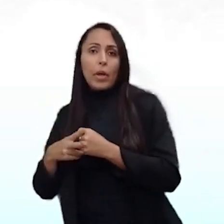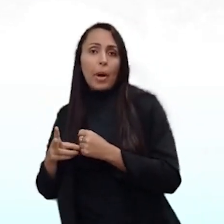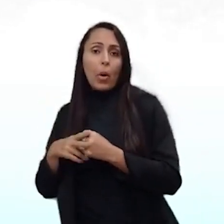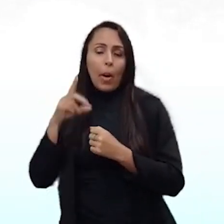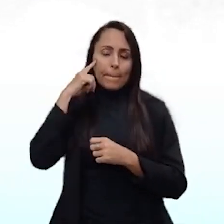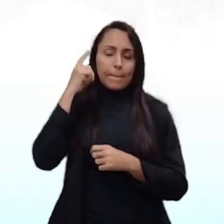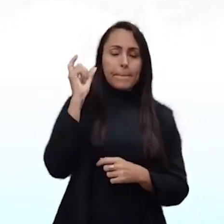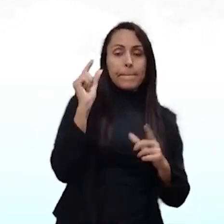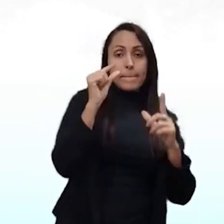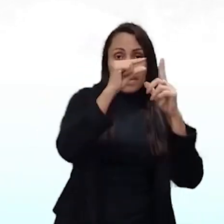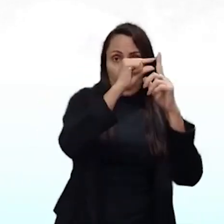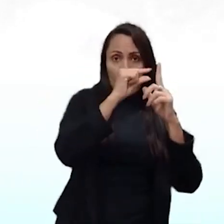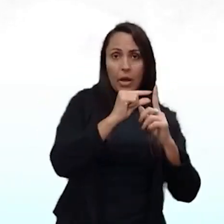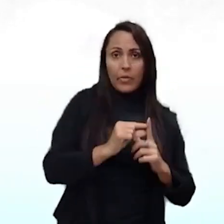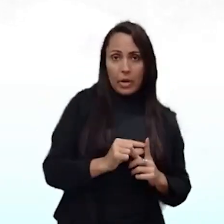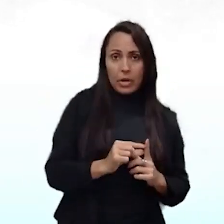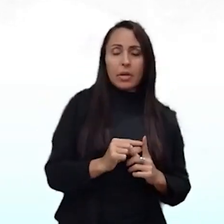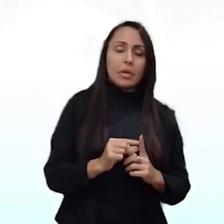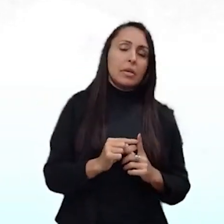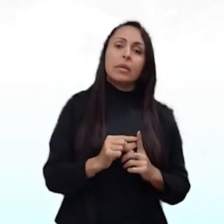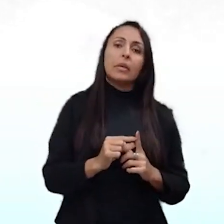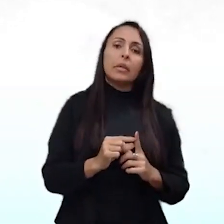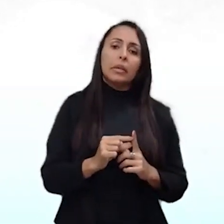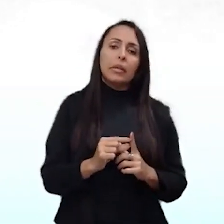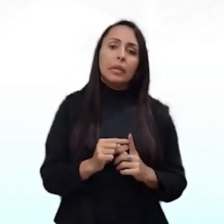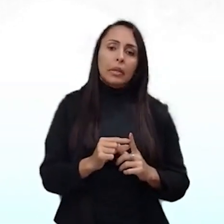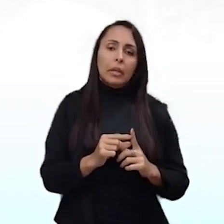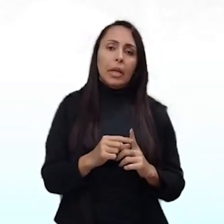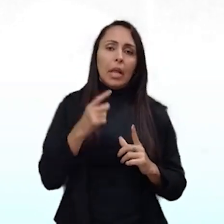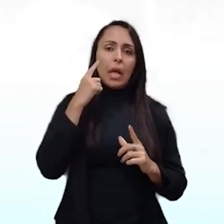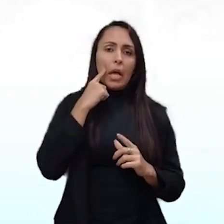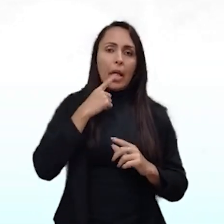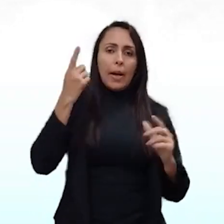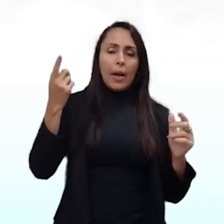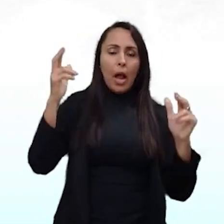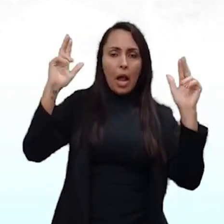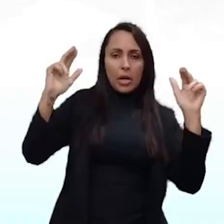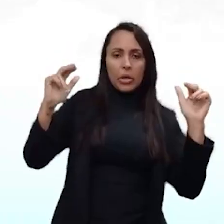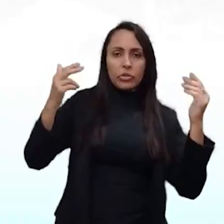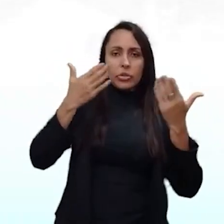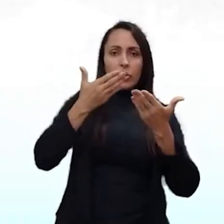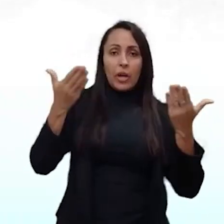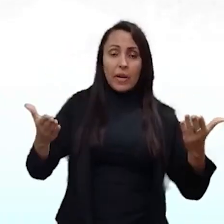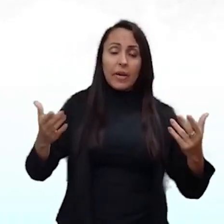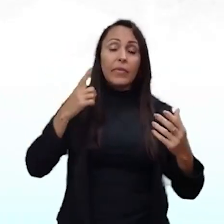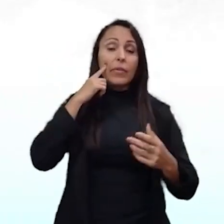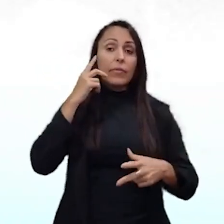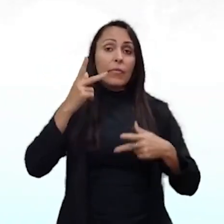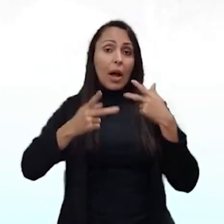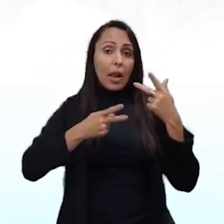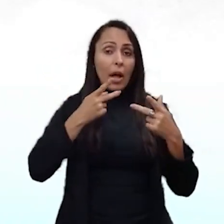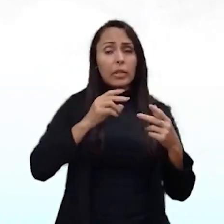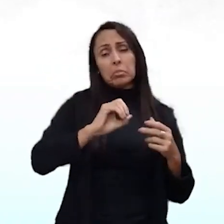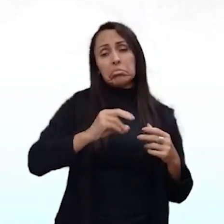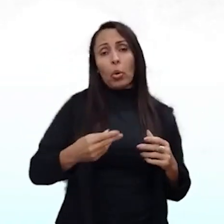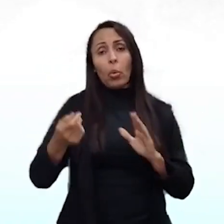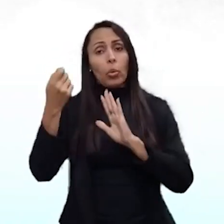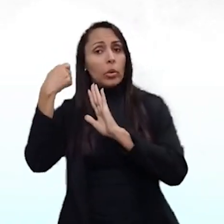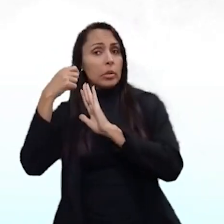a palavra, certo? Ela é chave. Então, a palavra ela pode ser falada ou